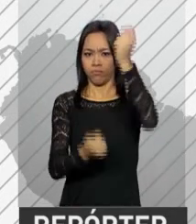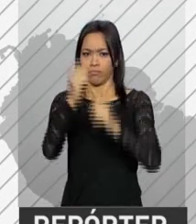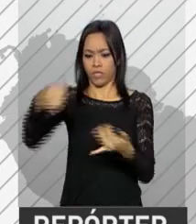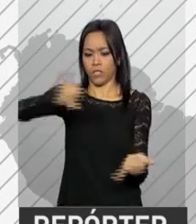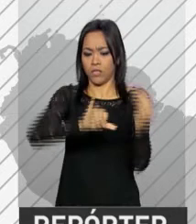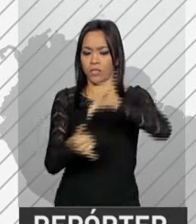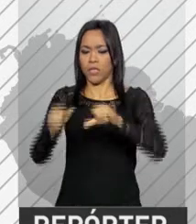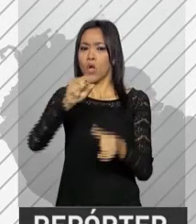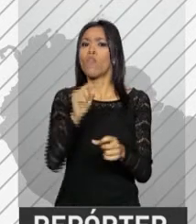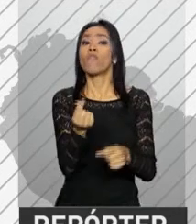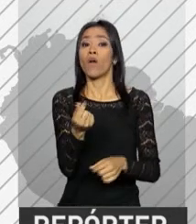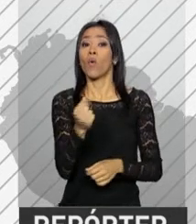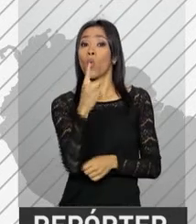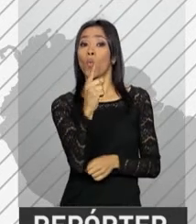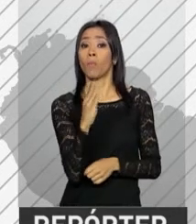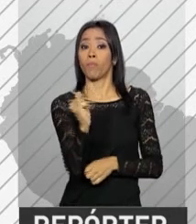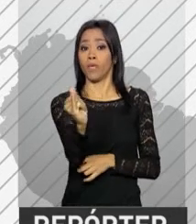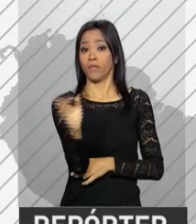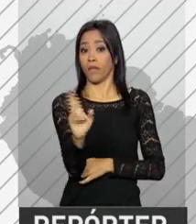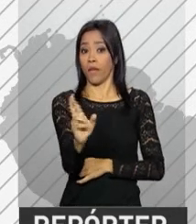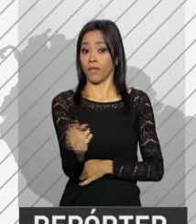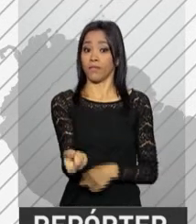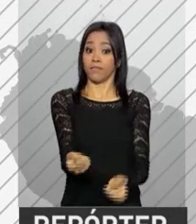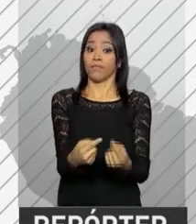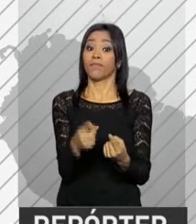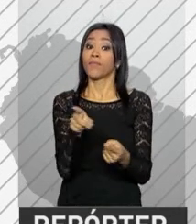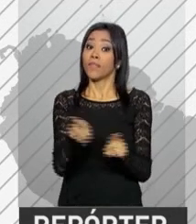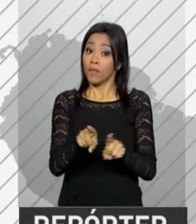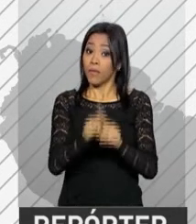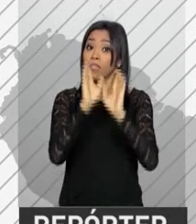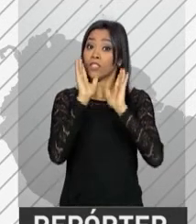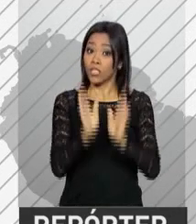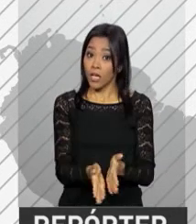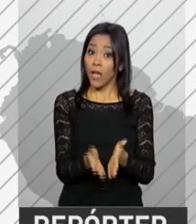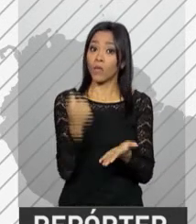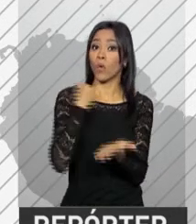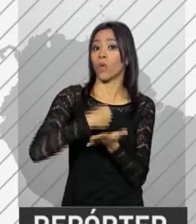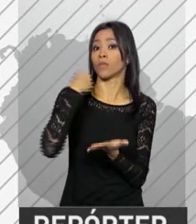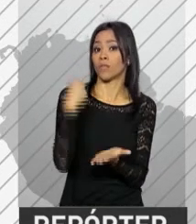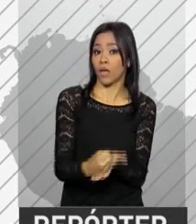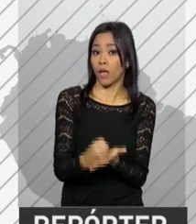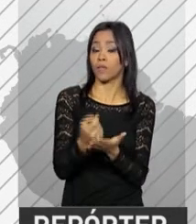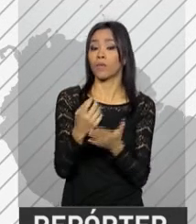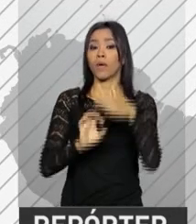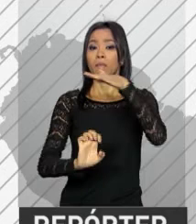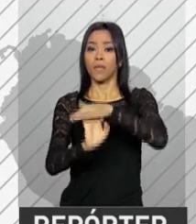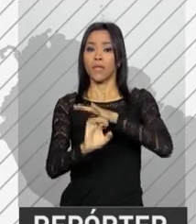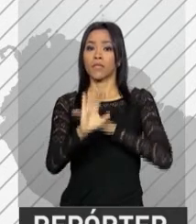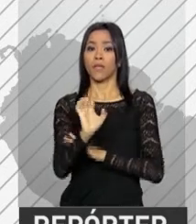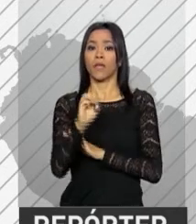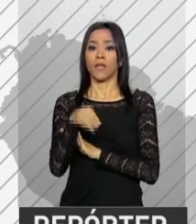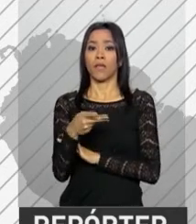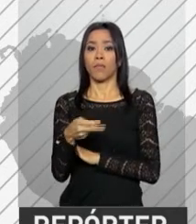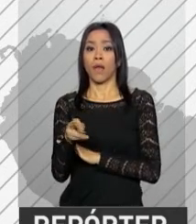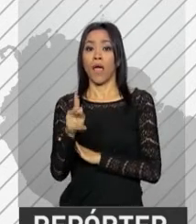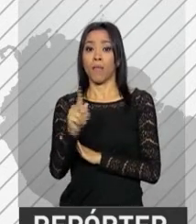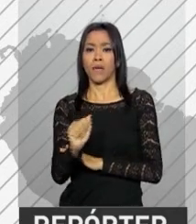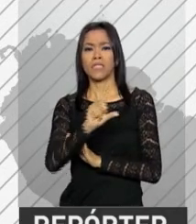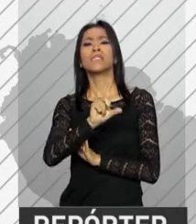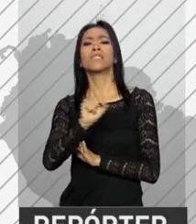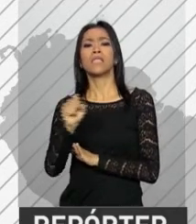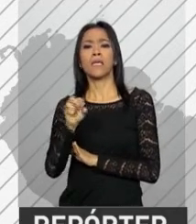no valor de 1 bilhão de reais e ainda foi acertado um contrato com a embrapa no valor de 100 milhões de reais